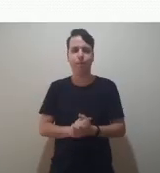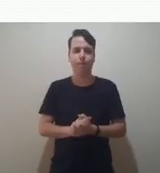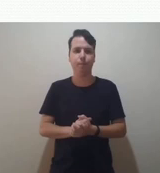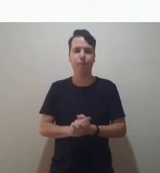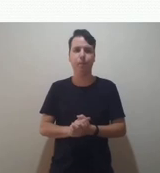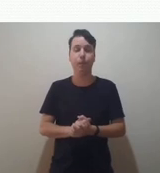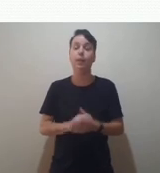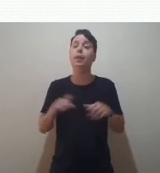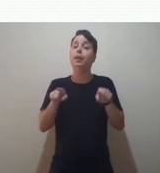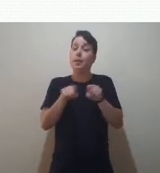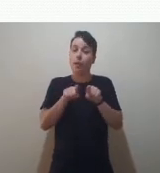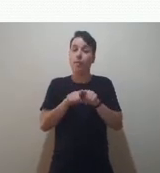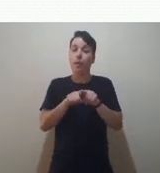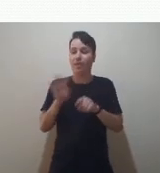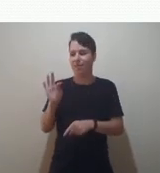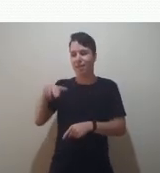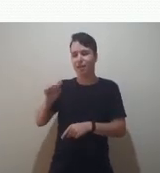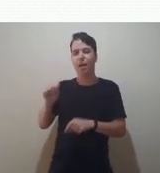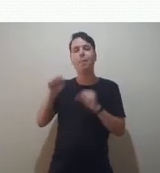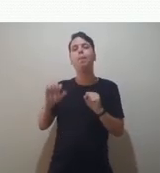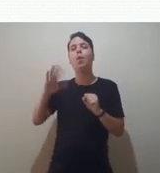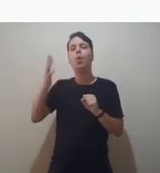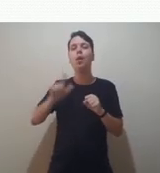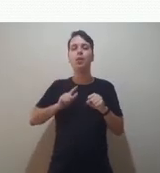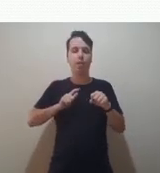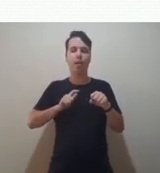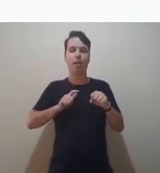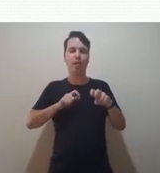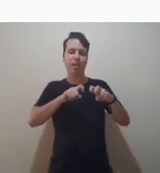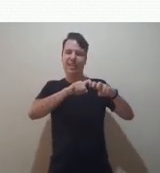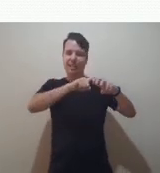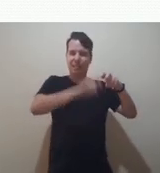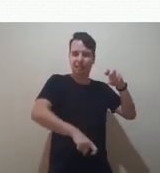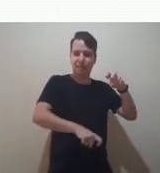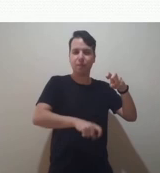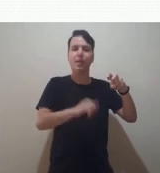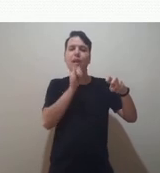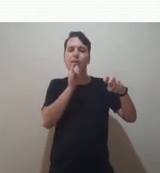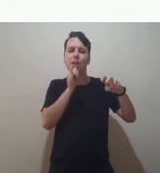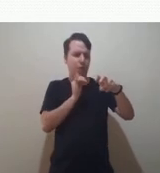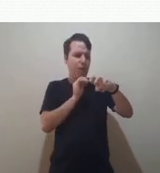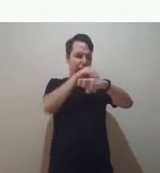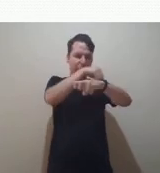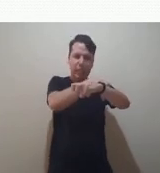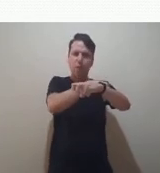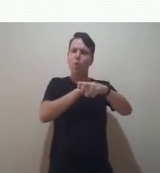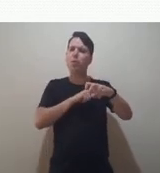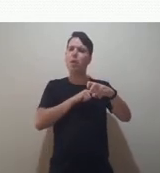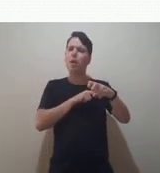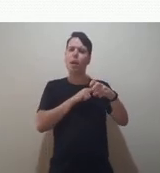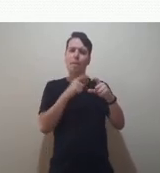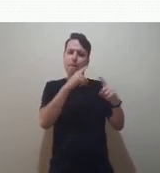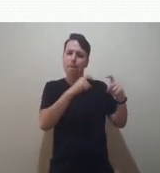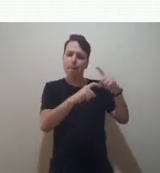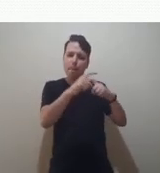Também pode ocorrer o abuso sexual. E como que a gente pode identificar isso? Pela presença de corpos estranhos